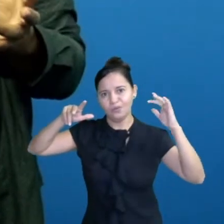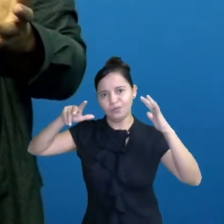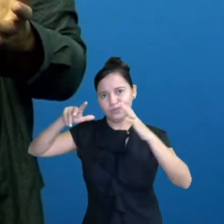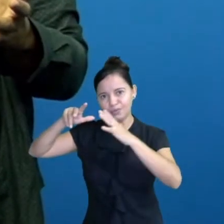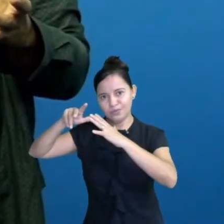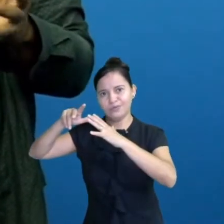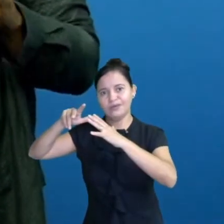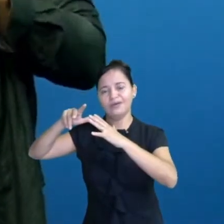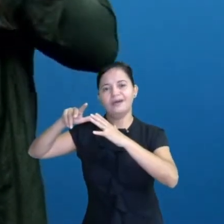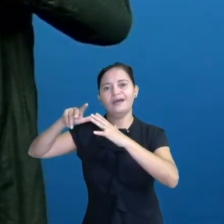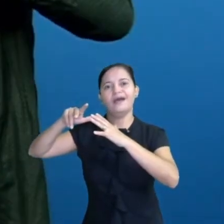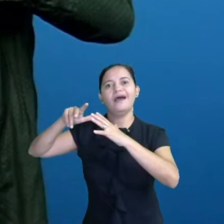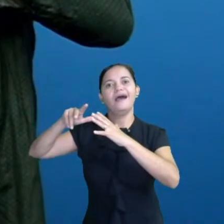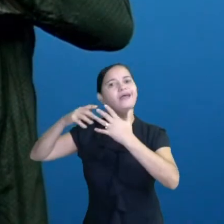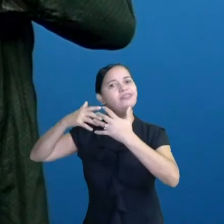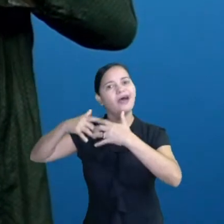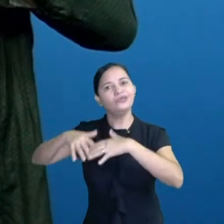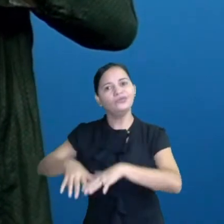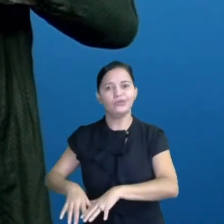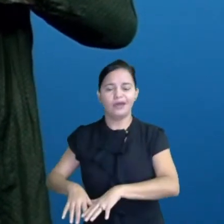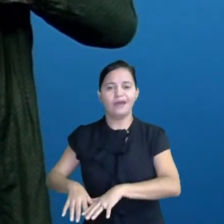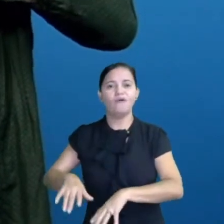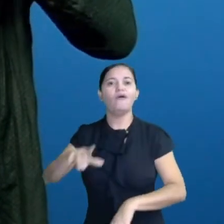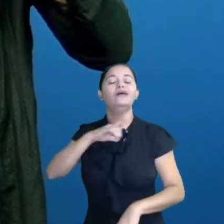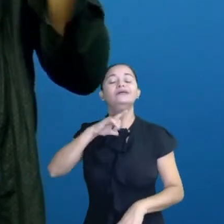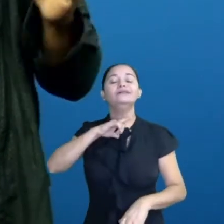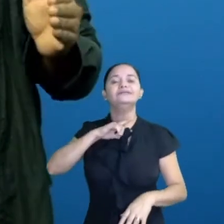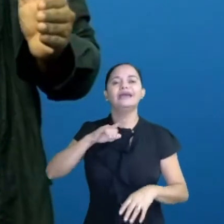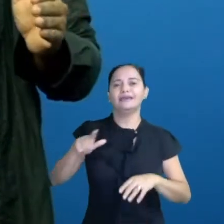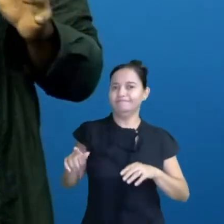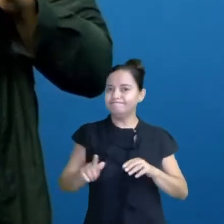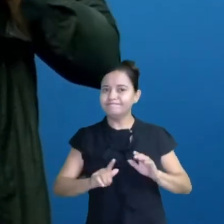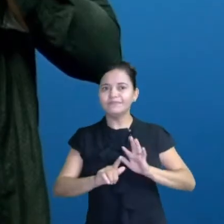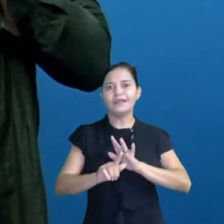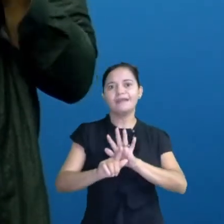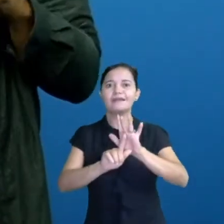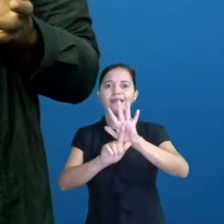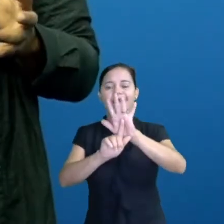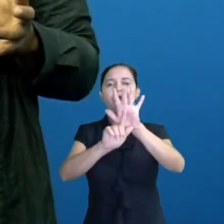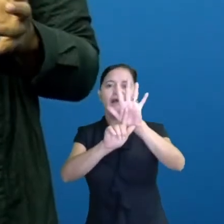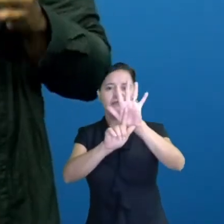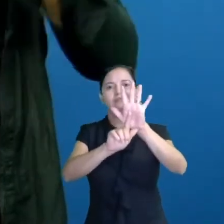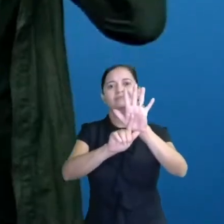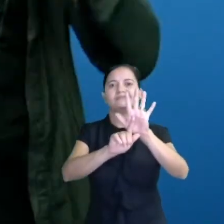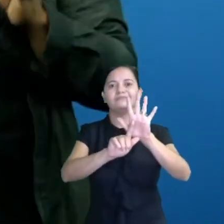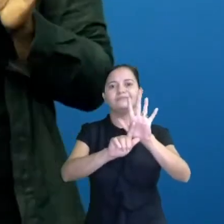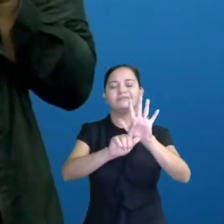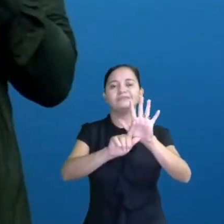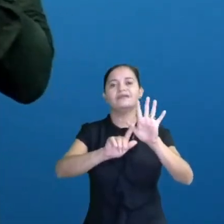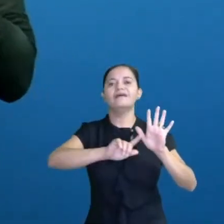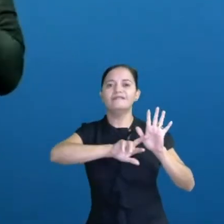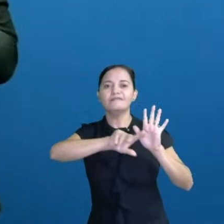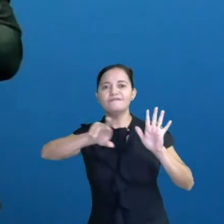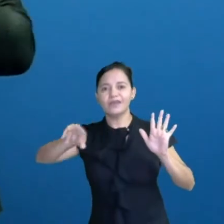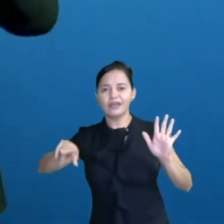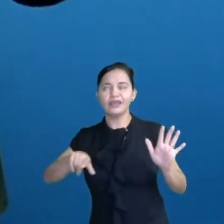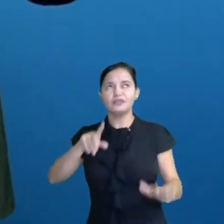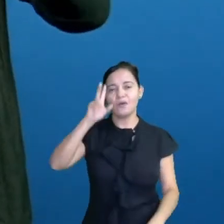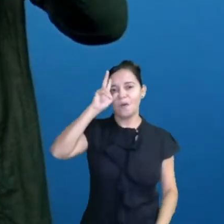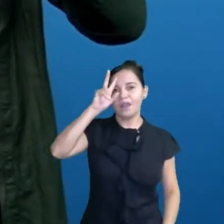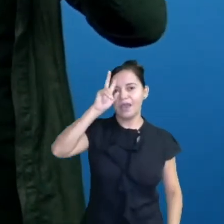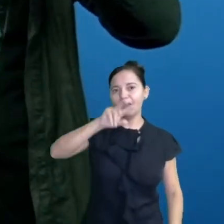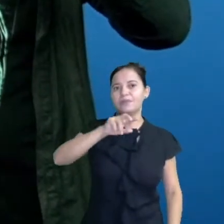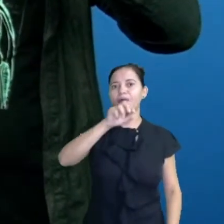o metano. Esses gases, eles são extremamente relevantes quando a gente fala de efeito estufa. Então toda vez que eu lembro de efeito estufa, lembre